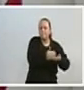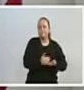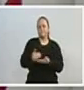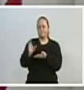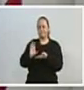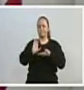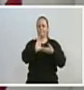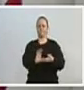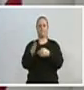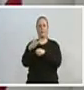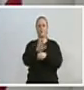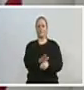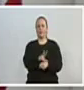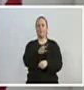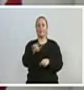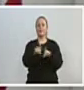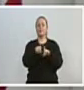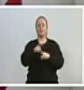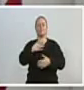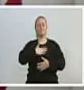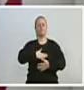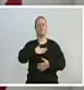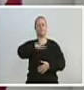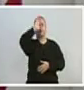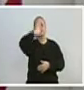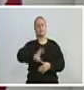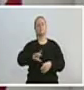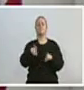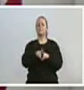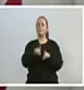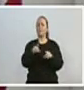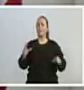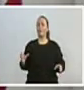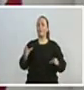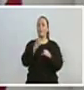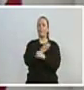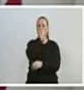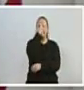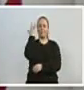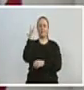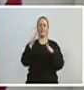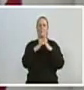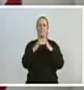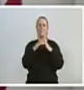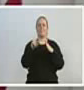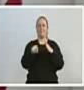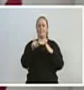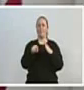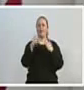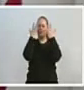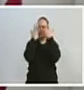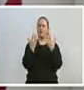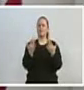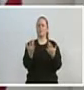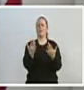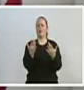maior tranquilidade e vai dar cidadania na integralidade para estes e estas que vivem nessas áreas. É natural que, eventualmente, uma